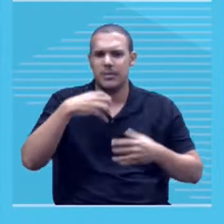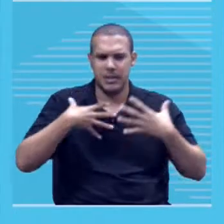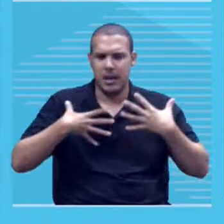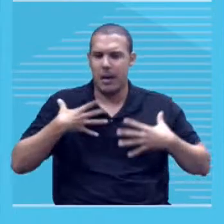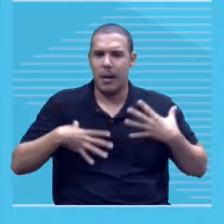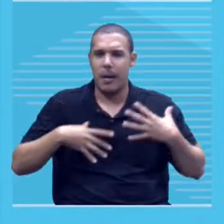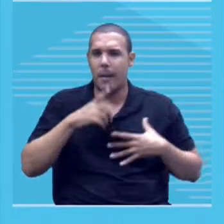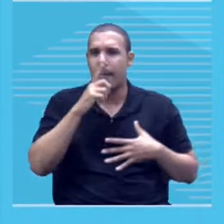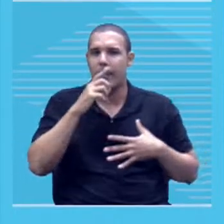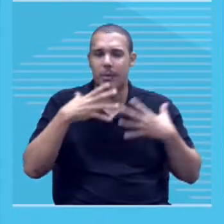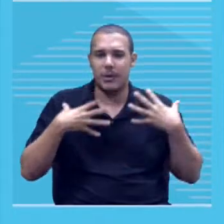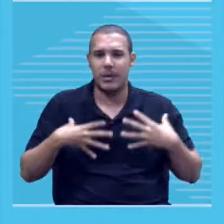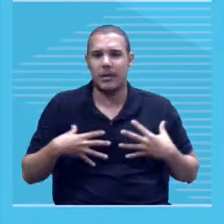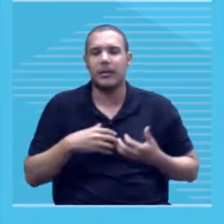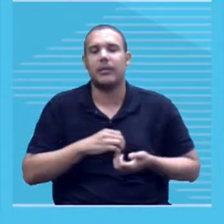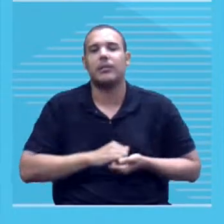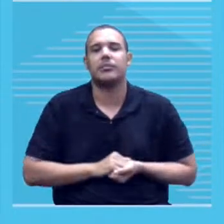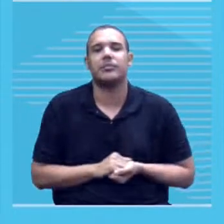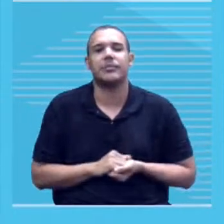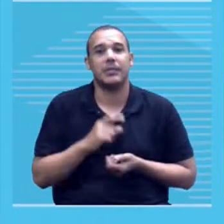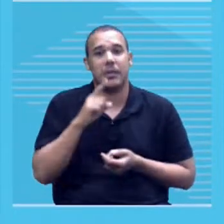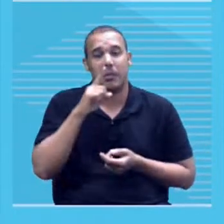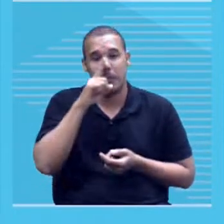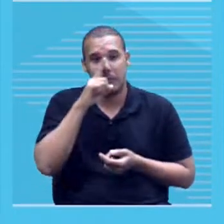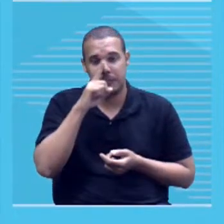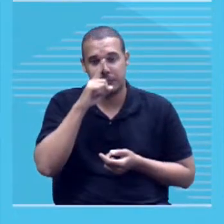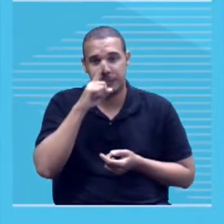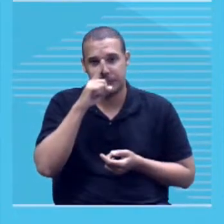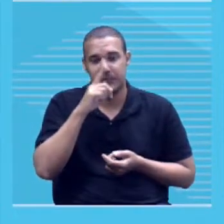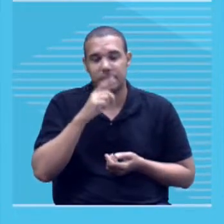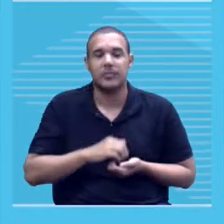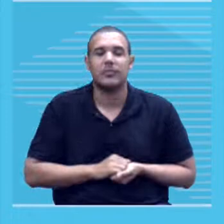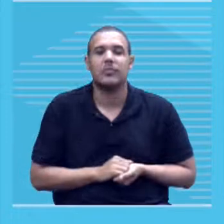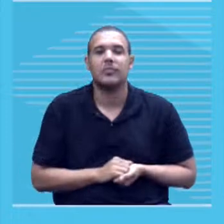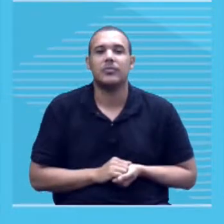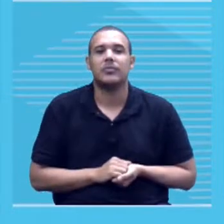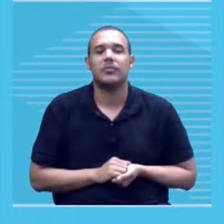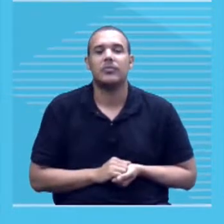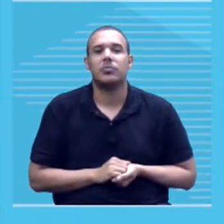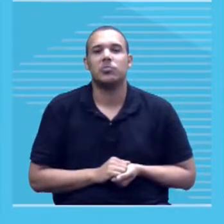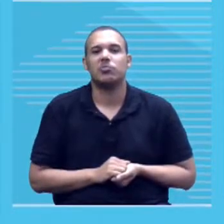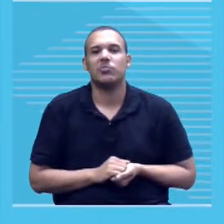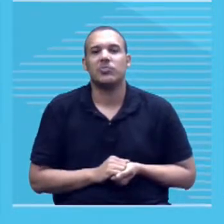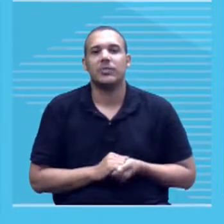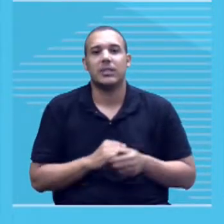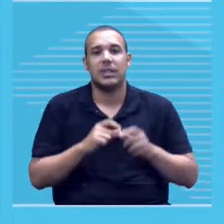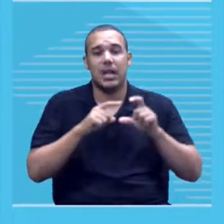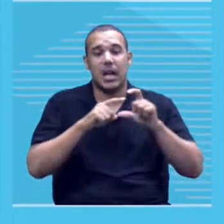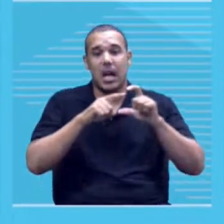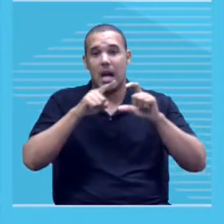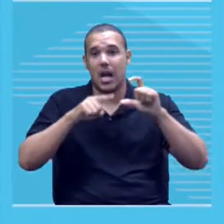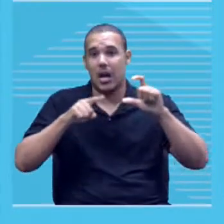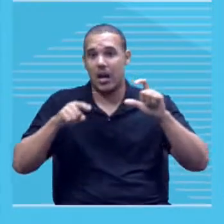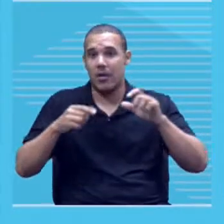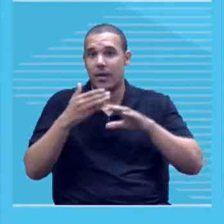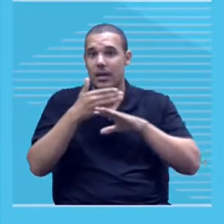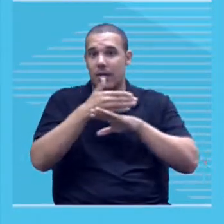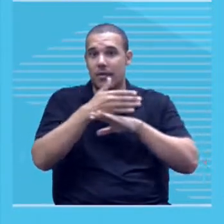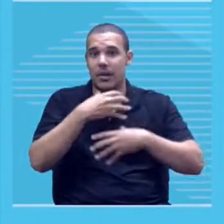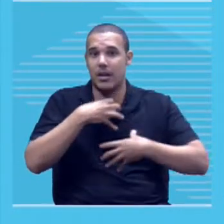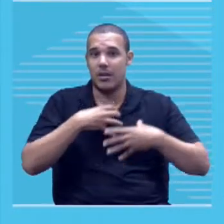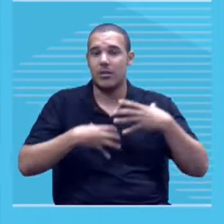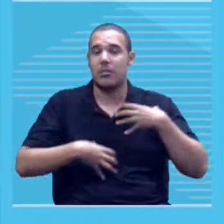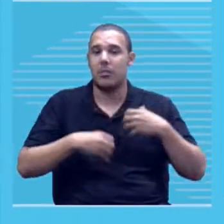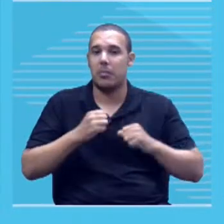molhado, a resistência do seu corpo aumenta muito, então a resistência do seu corpo cai muito, então a corrente elétrica que atravessa o seu corpo